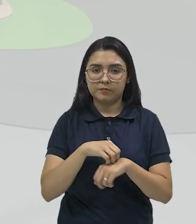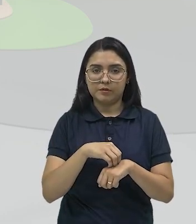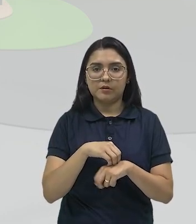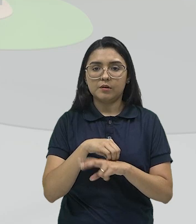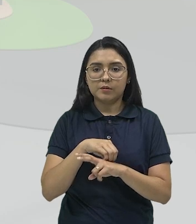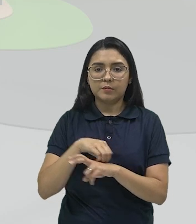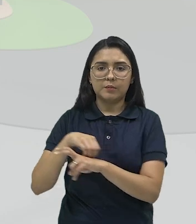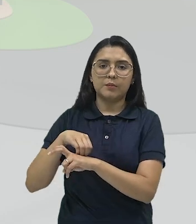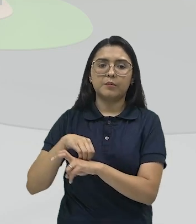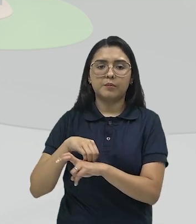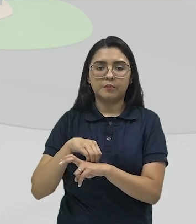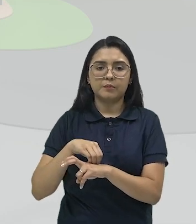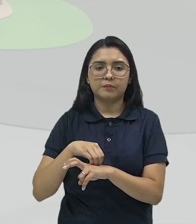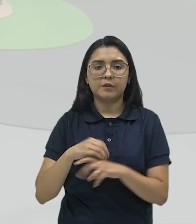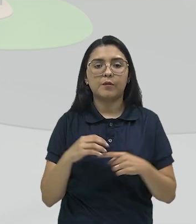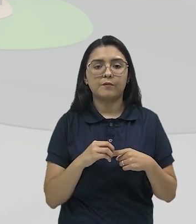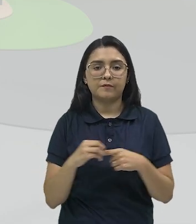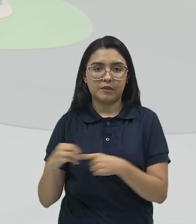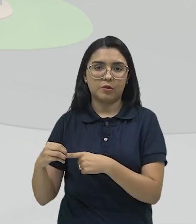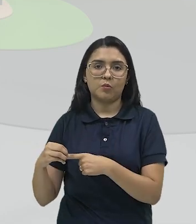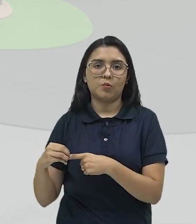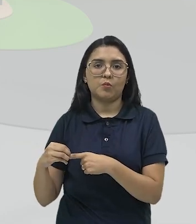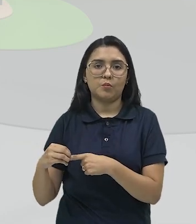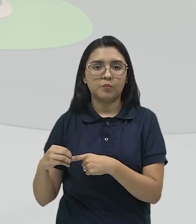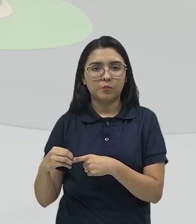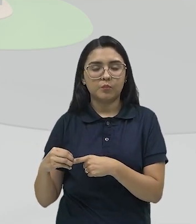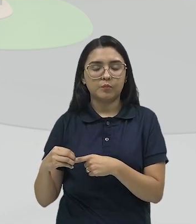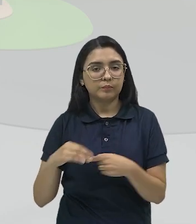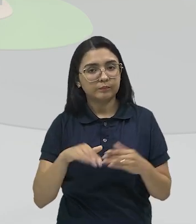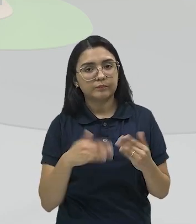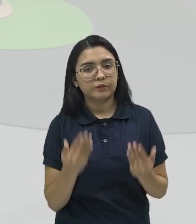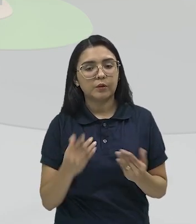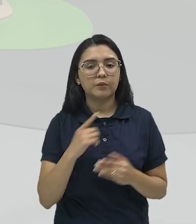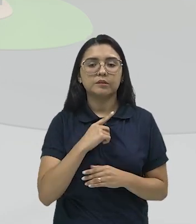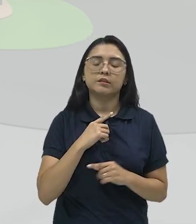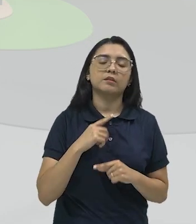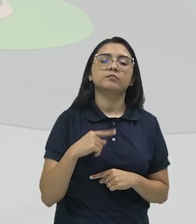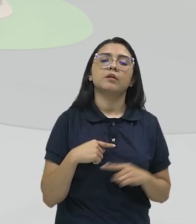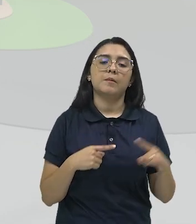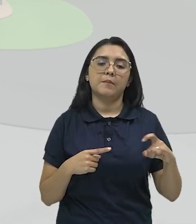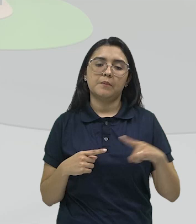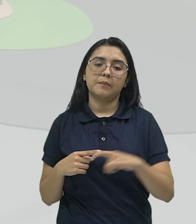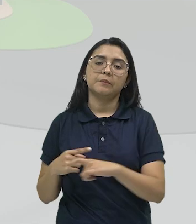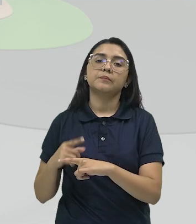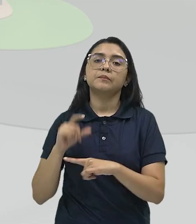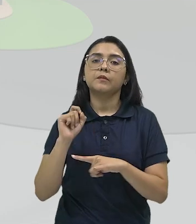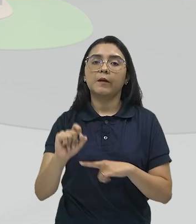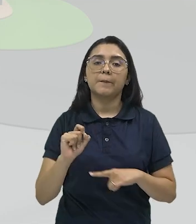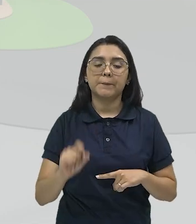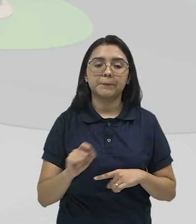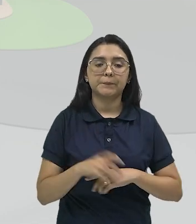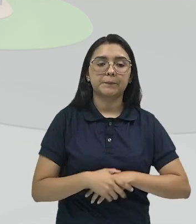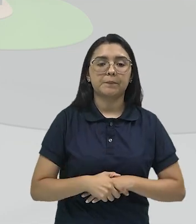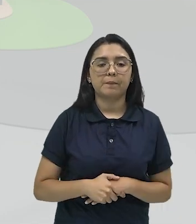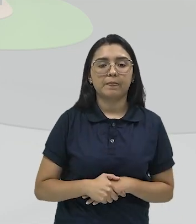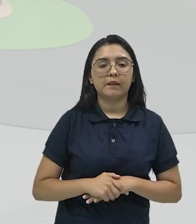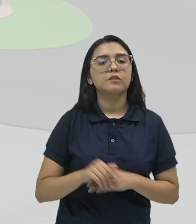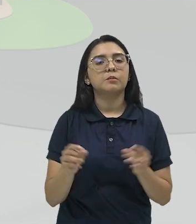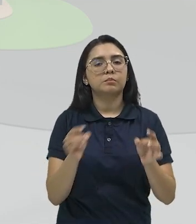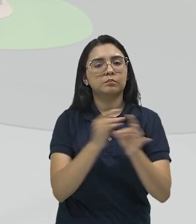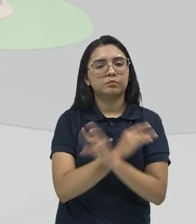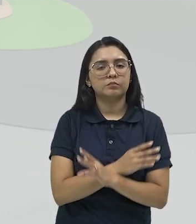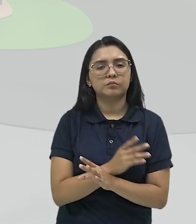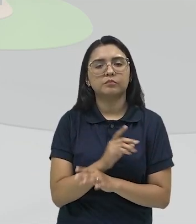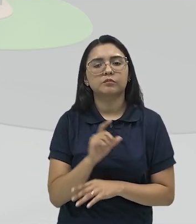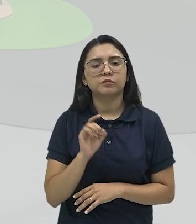se tornar um vetor deste verme. Essas larvas, elas saem dos caramujos, né, porque completou ali